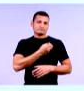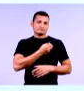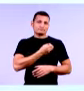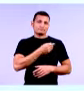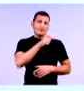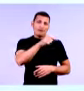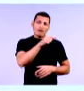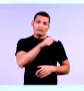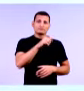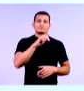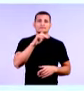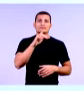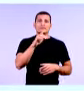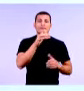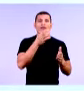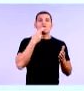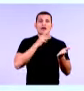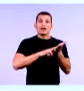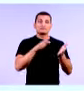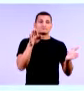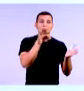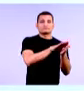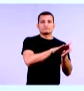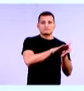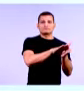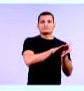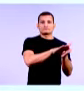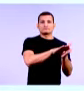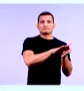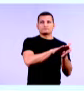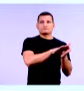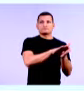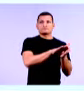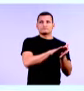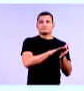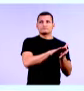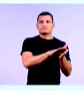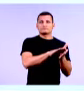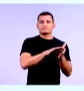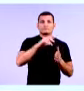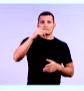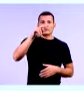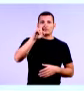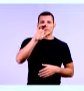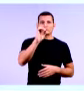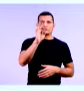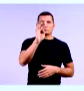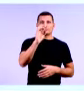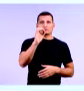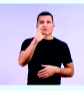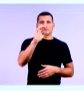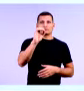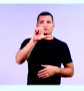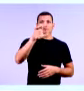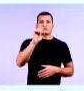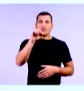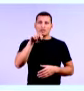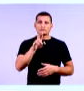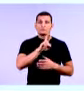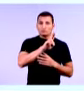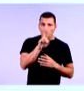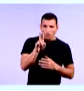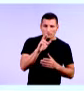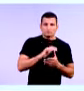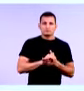a carta chega no destinatário, entendeu? Então, o protocolo é o nome, endereço,